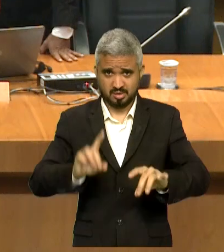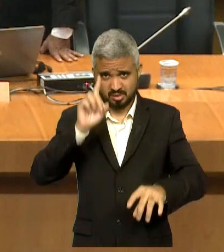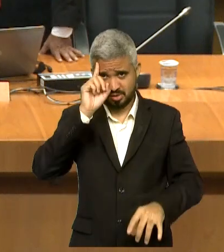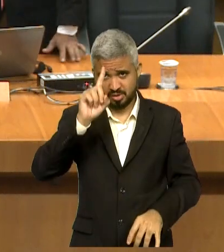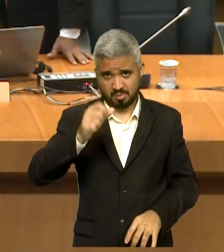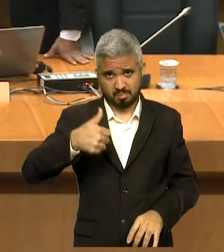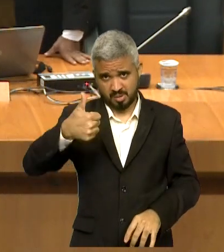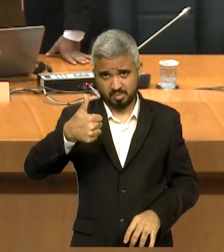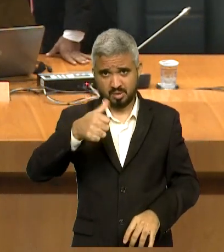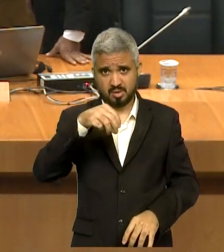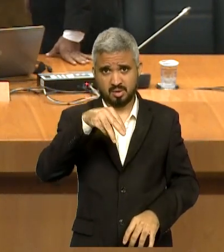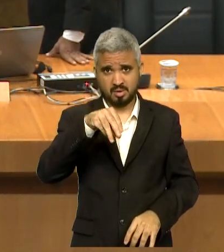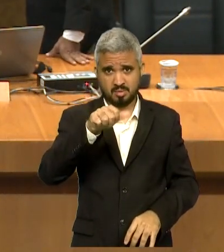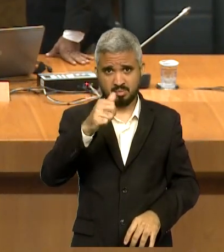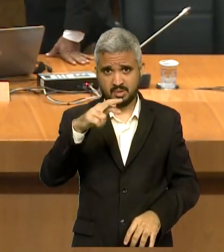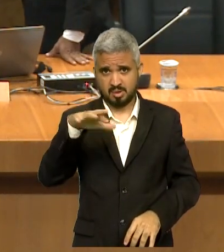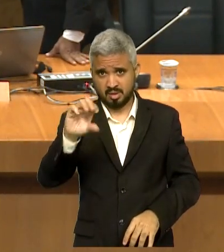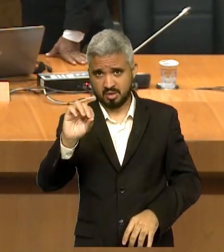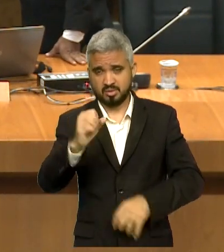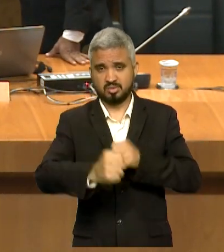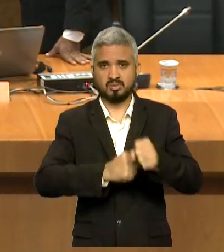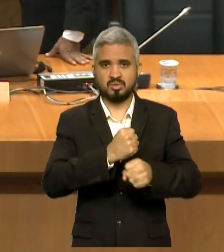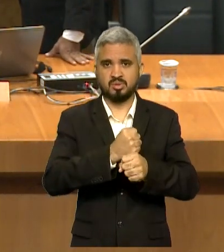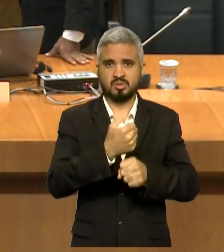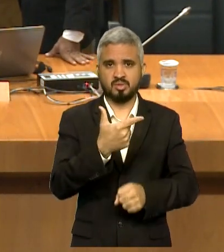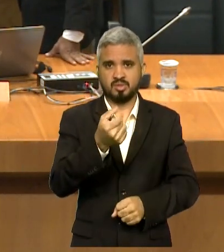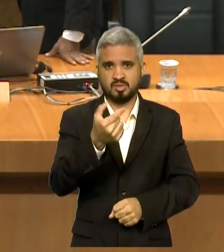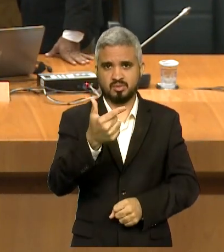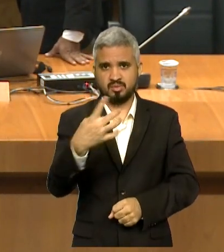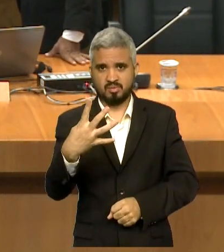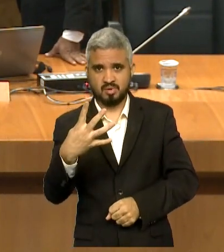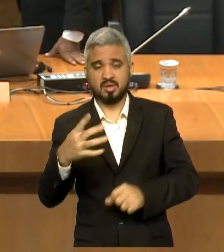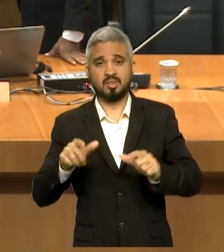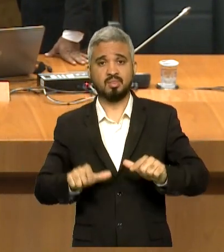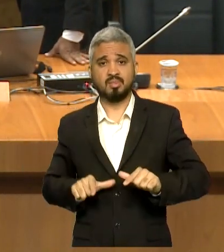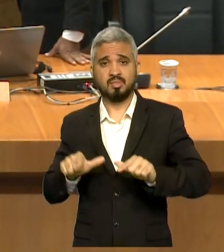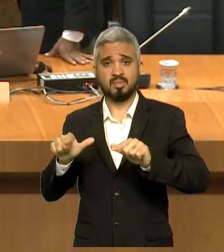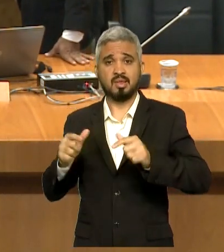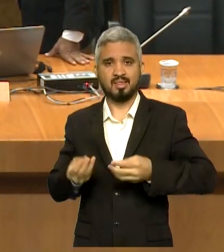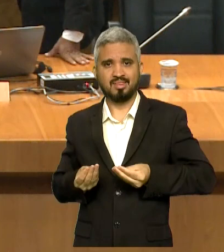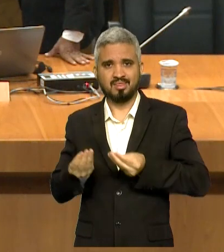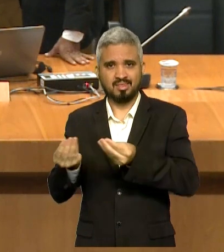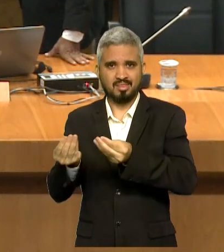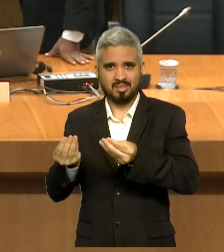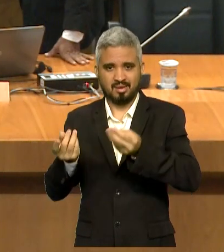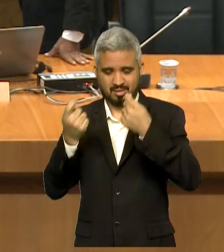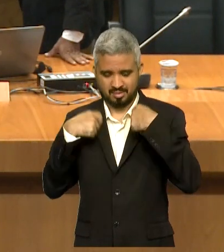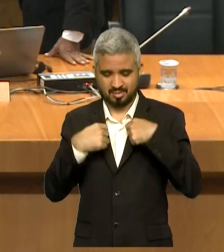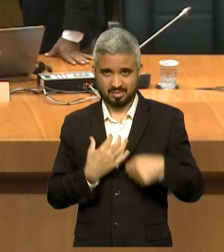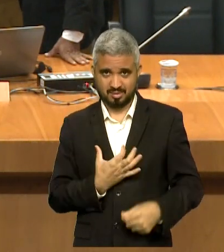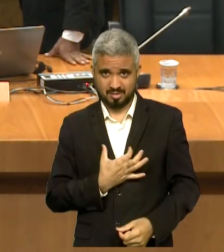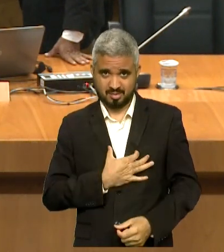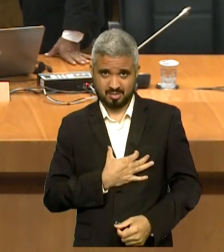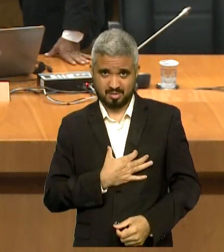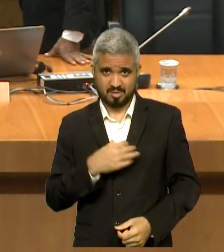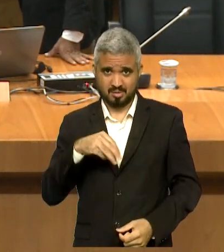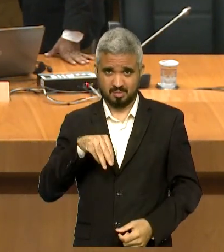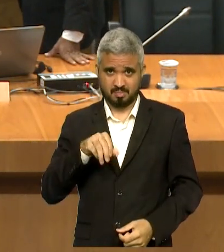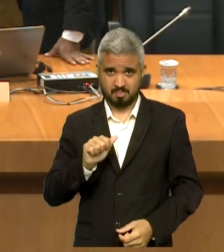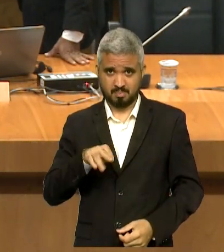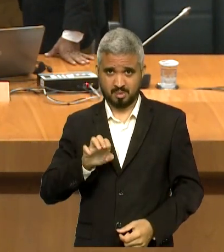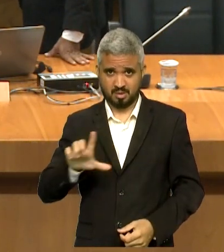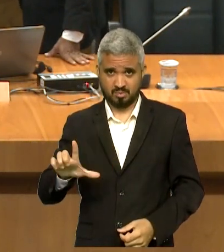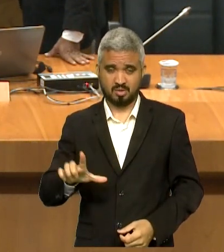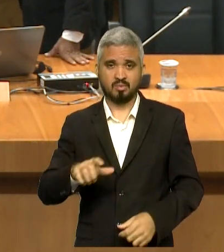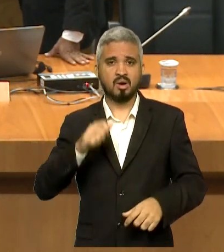março de 2024 para entrega de medalha do mérito legislativo Manuel Beckmann ao advogado Vandi